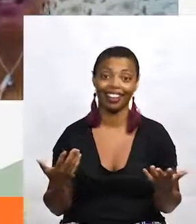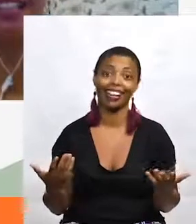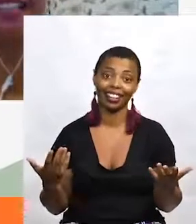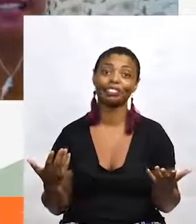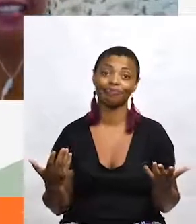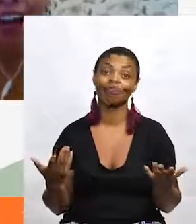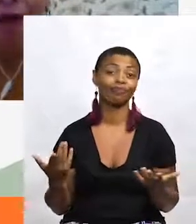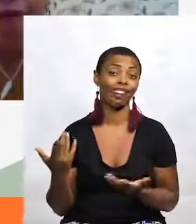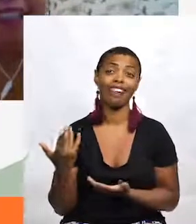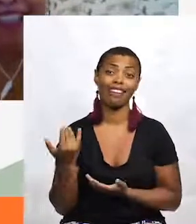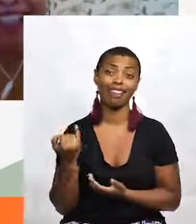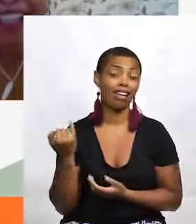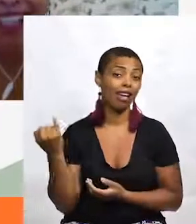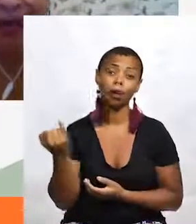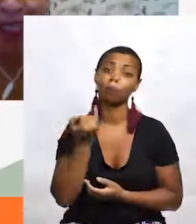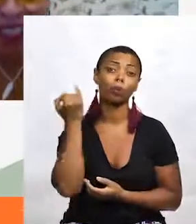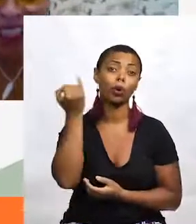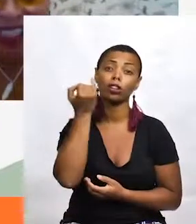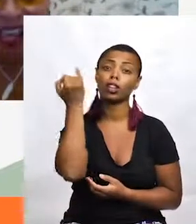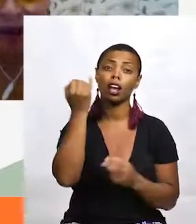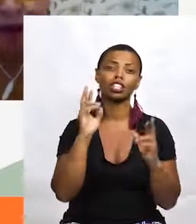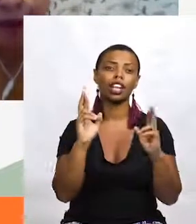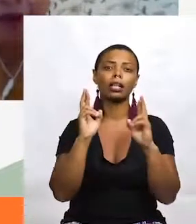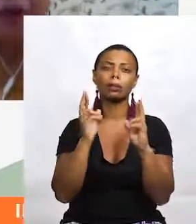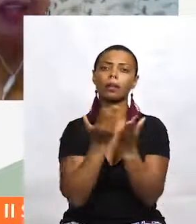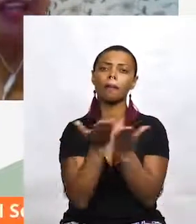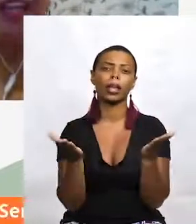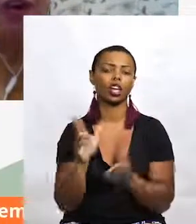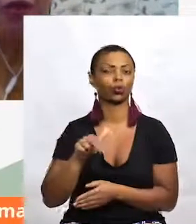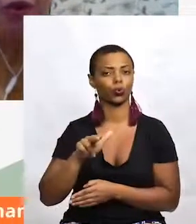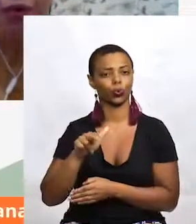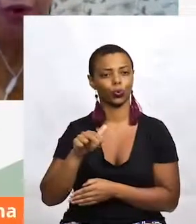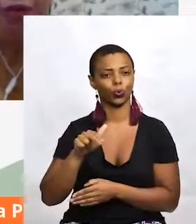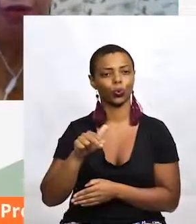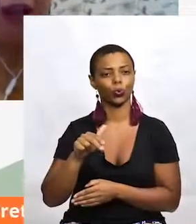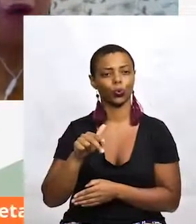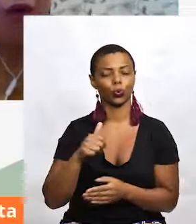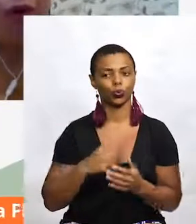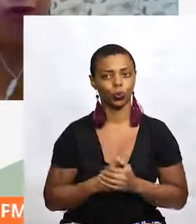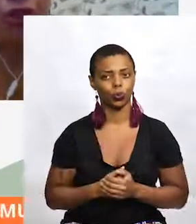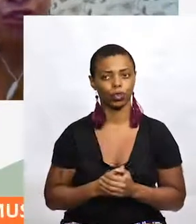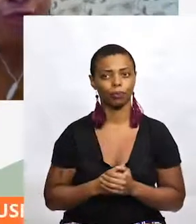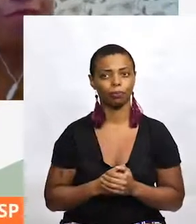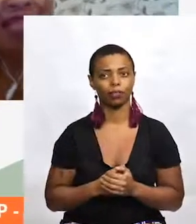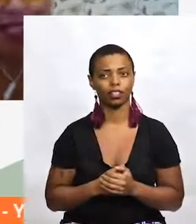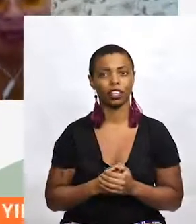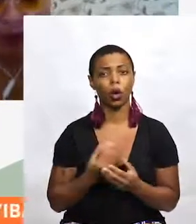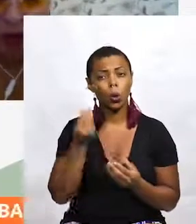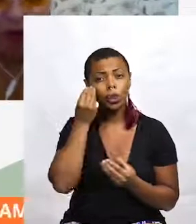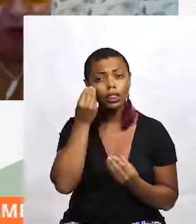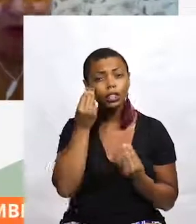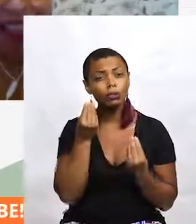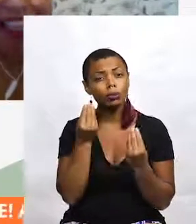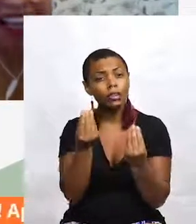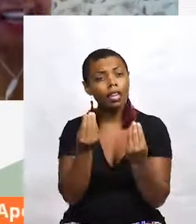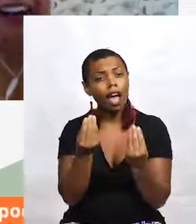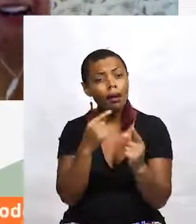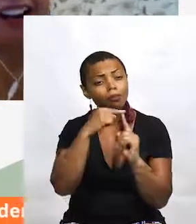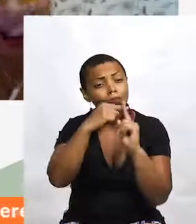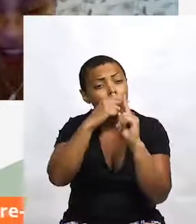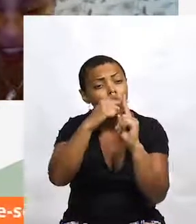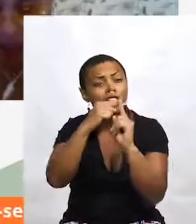É importante não perder a esperança. Eu procuro dar um pouco de otimismo,